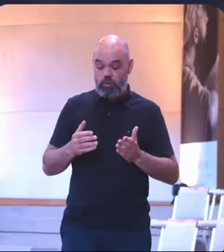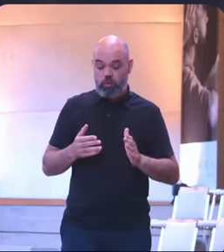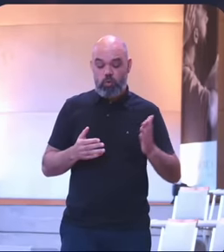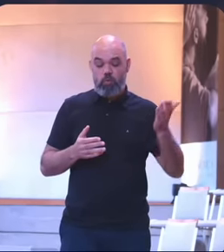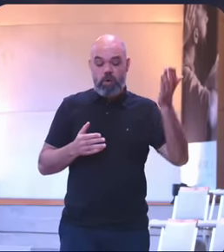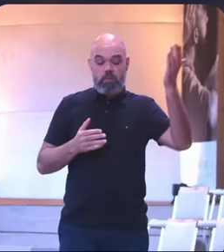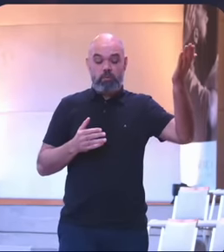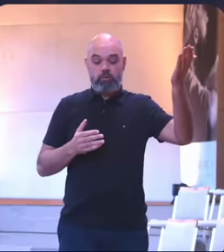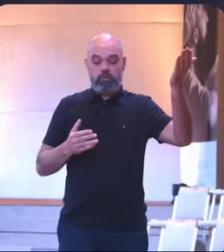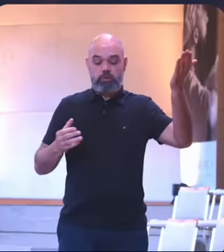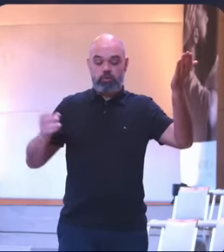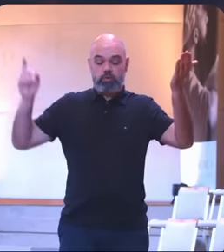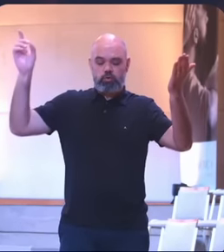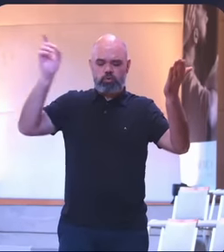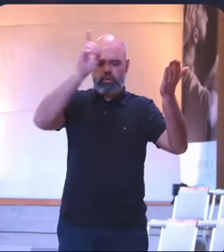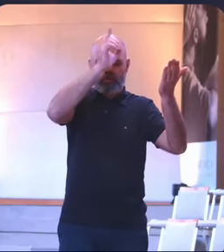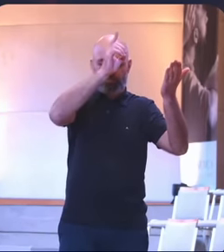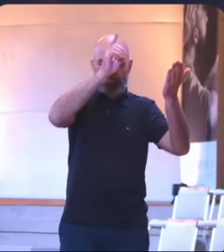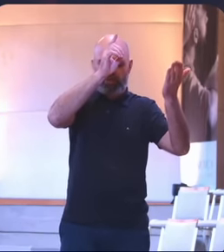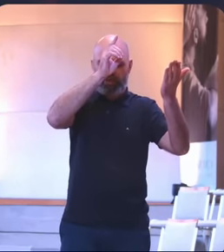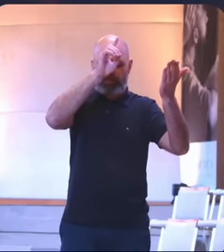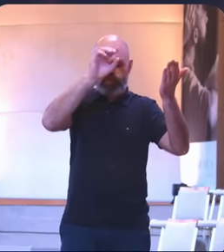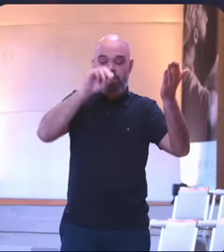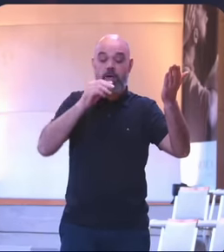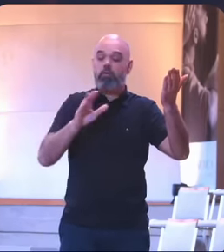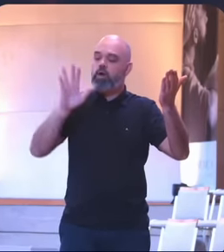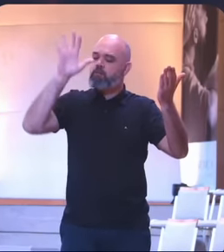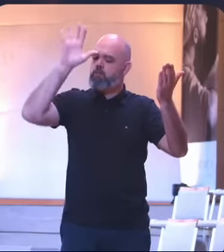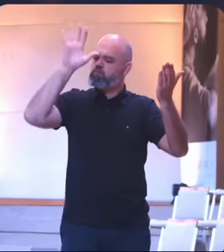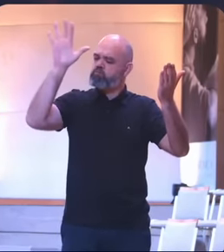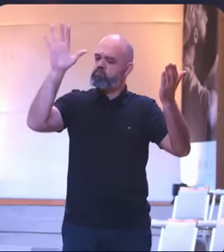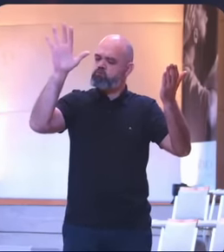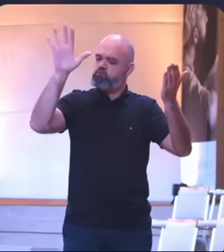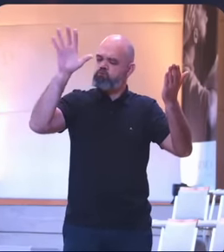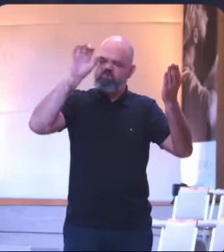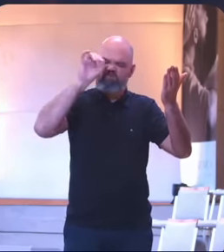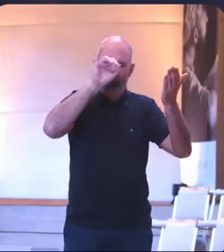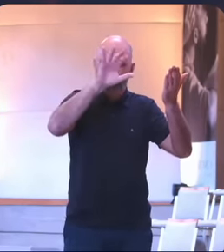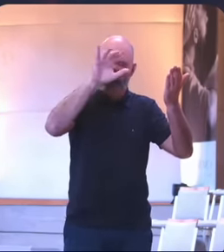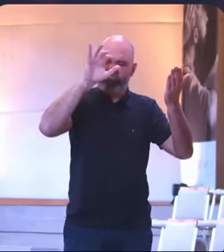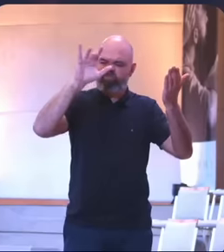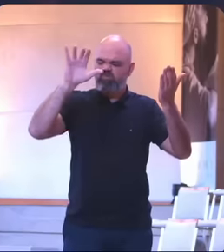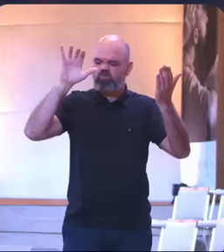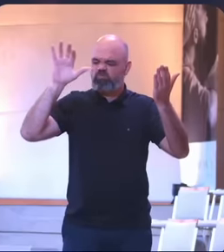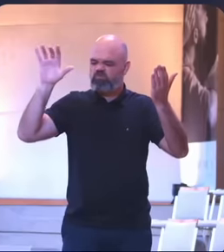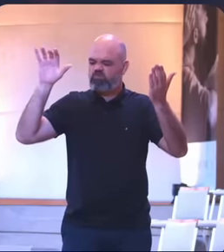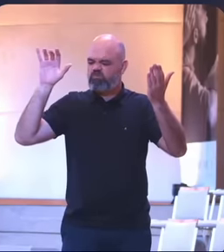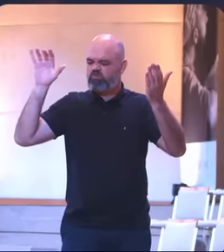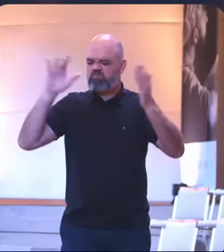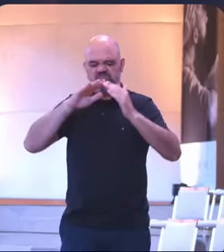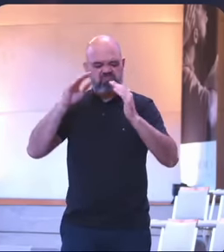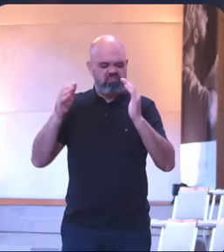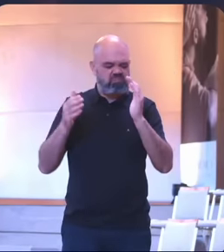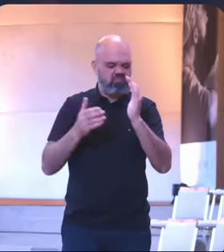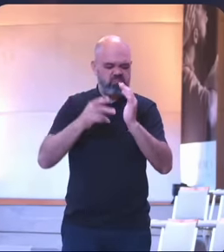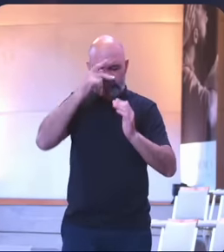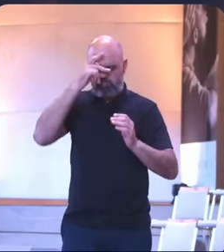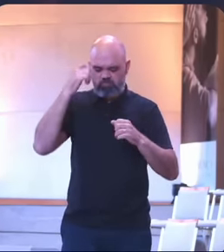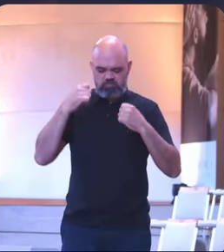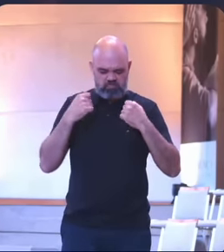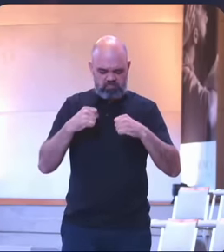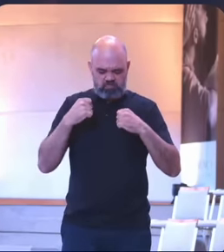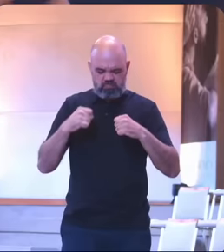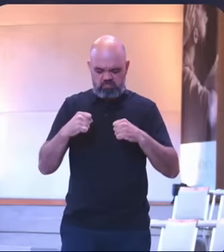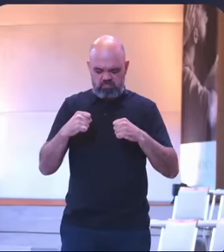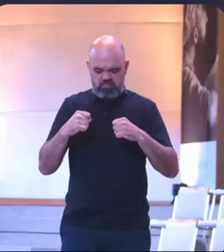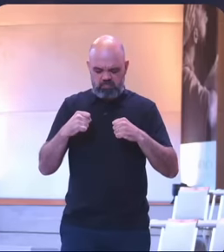a oferecer da graça do Senhor nesse mundo para todos aqueles que precisam. Louvado seja o Senhor